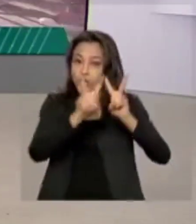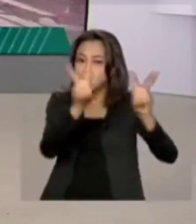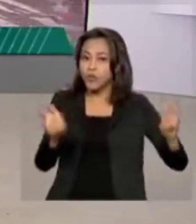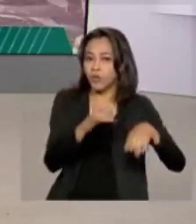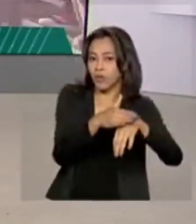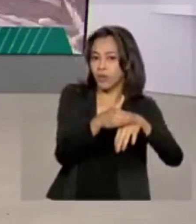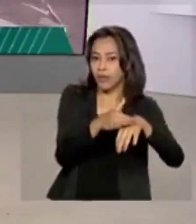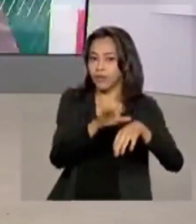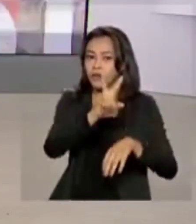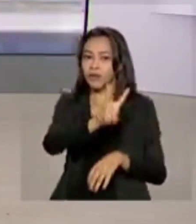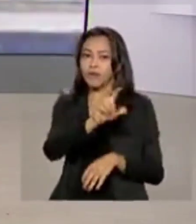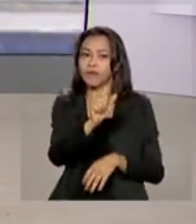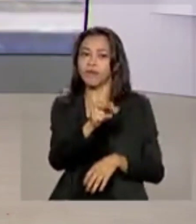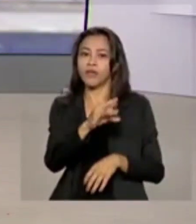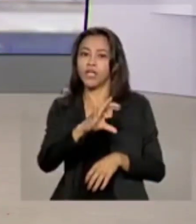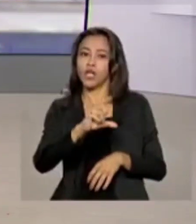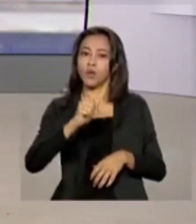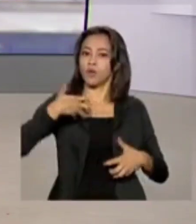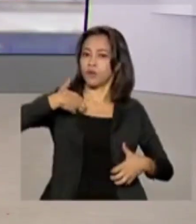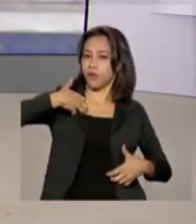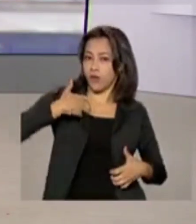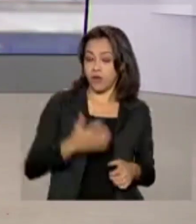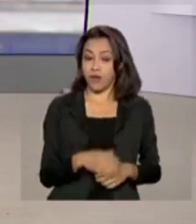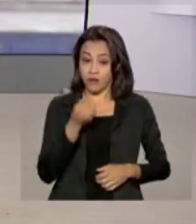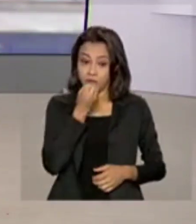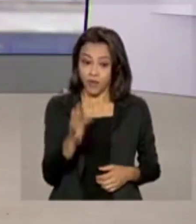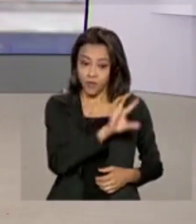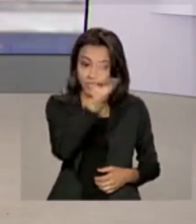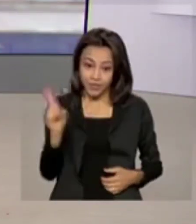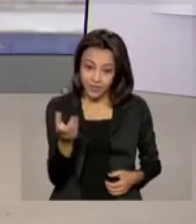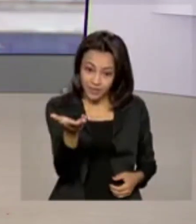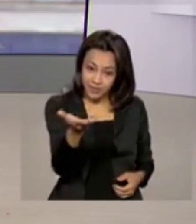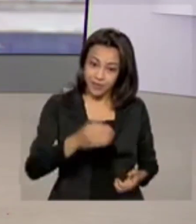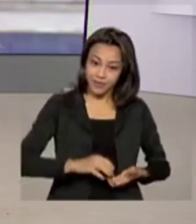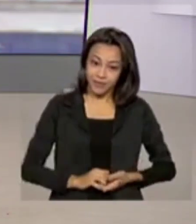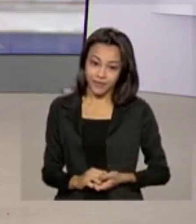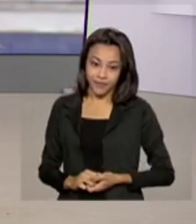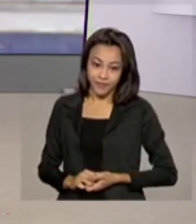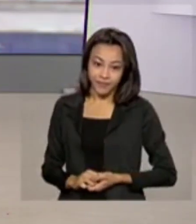vivo para a gente é o repórter Glauco de Queiroz. Glauco, bom dia.